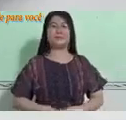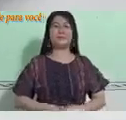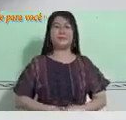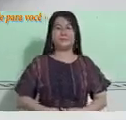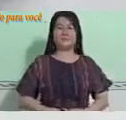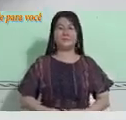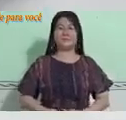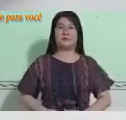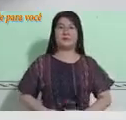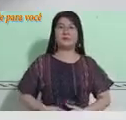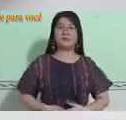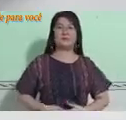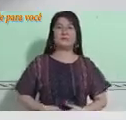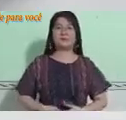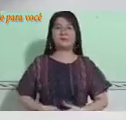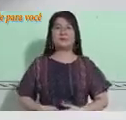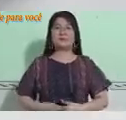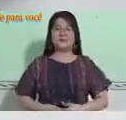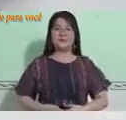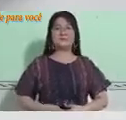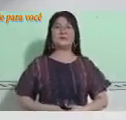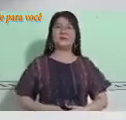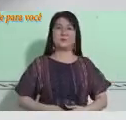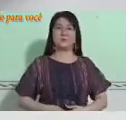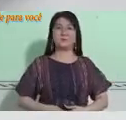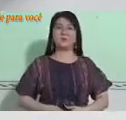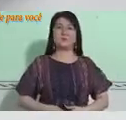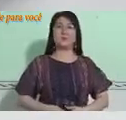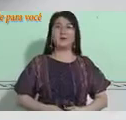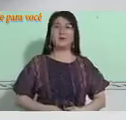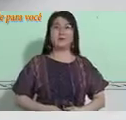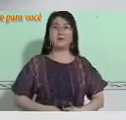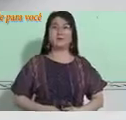desequilíbrio, mente rígidos dos músculos.